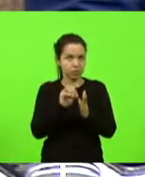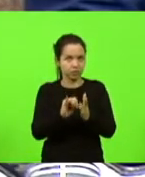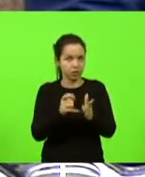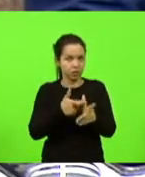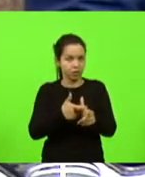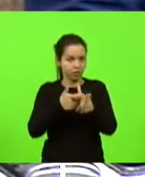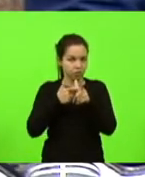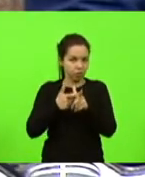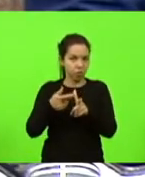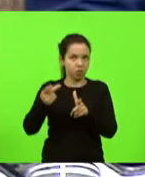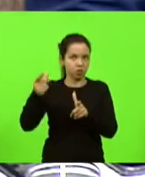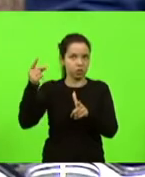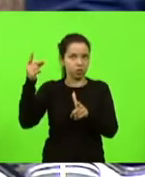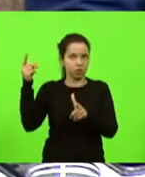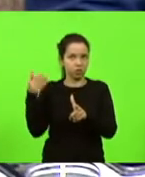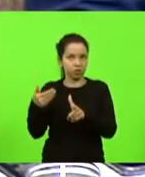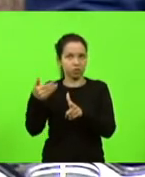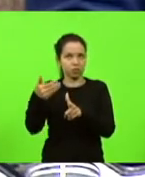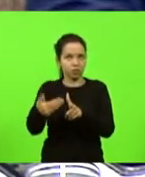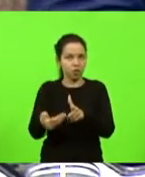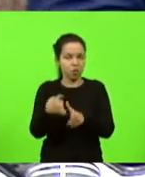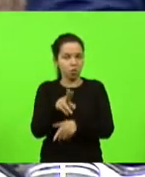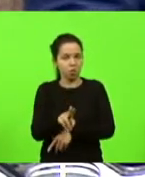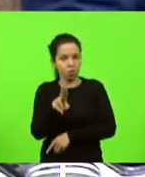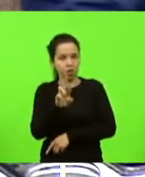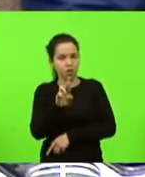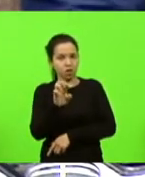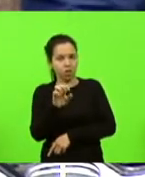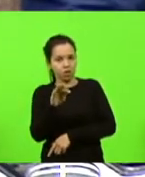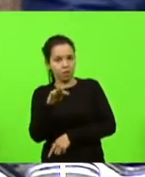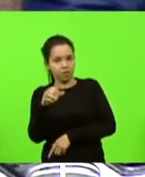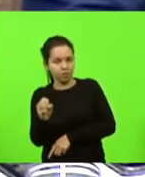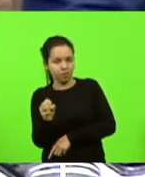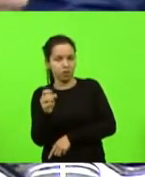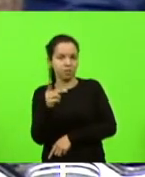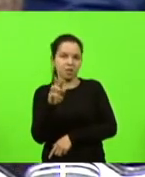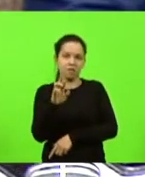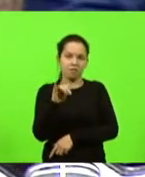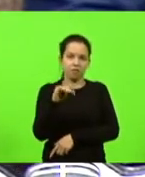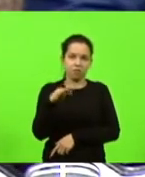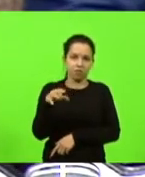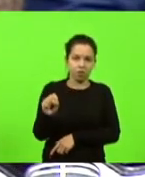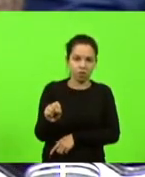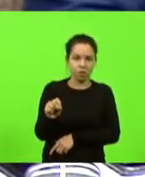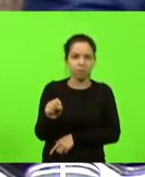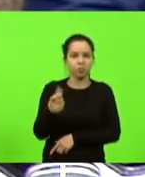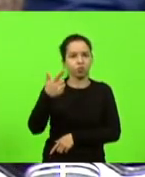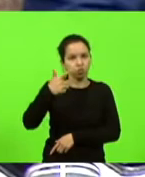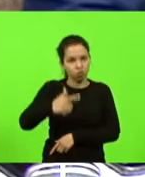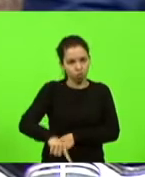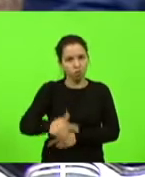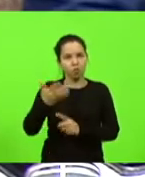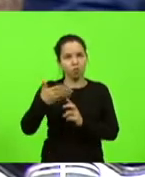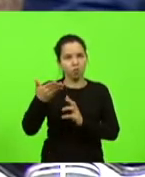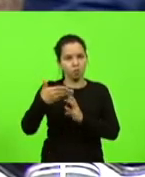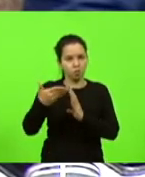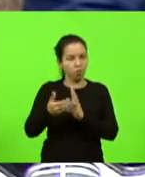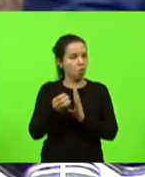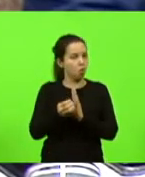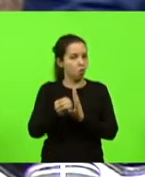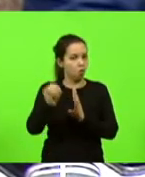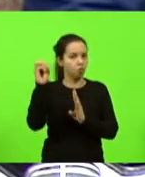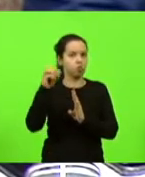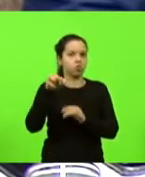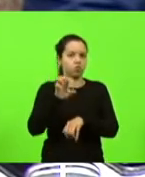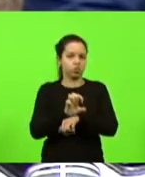vá usar esse refis ou prefis, como queiram, para repactuar suas dívidas, ótimo. Excelente, o